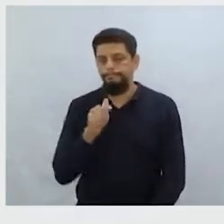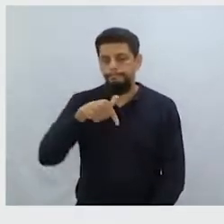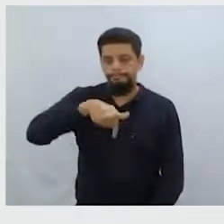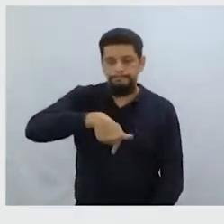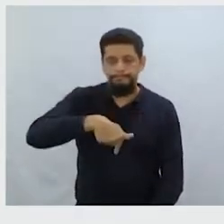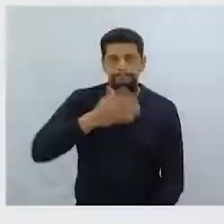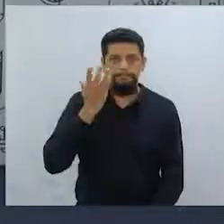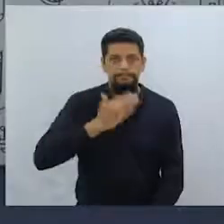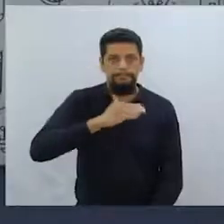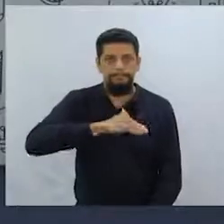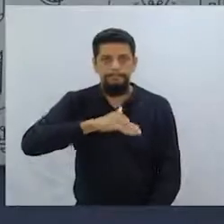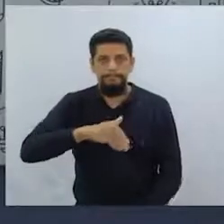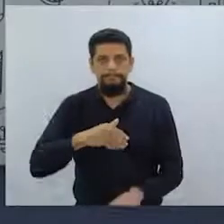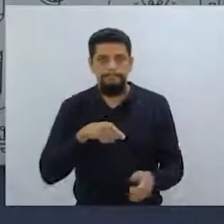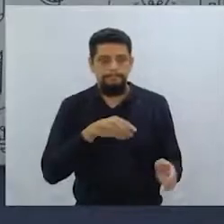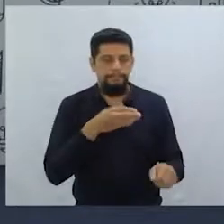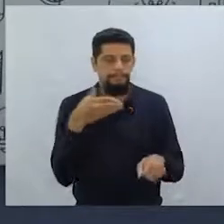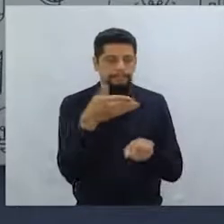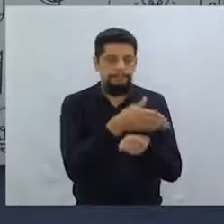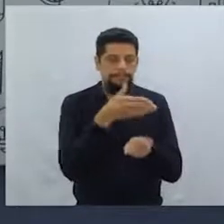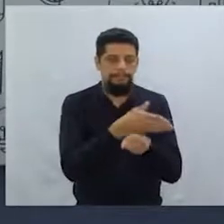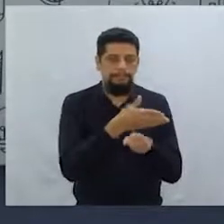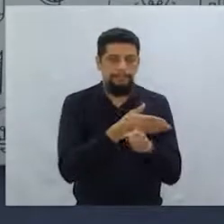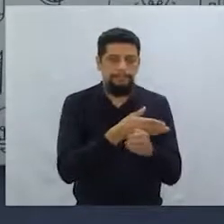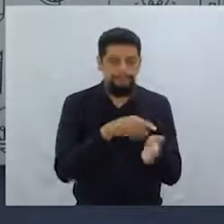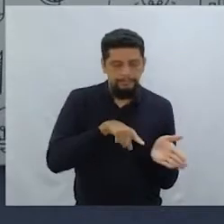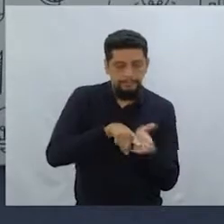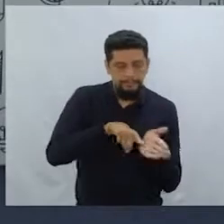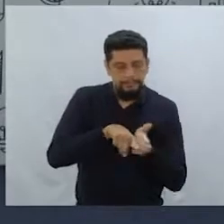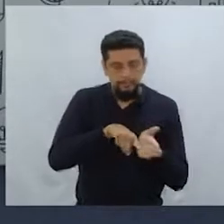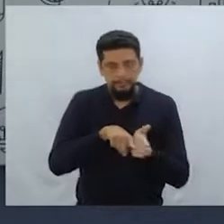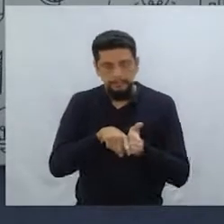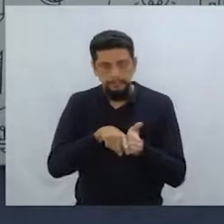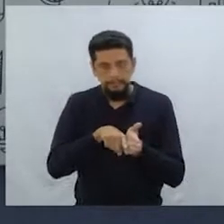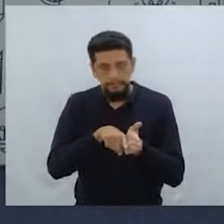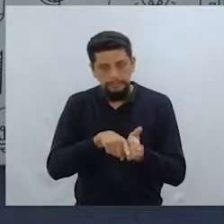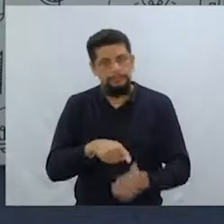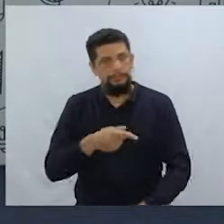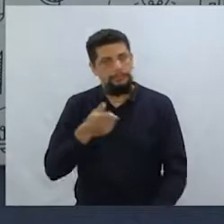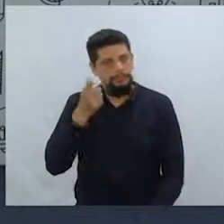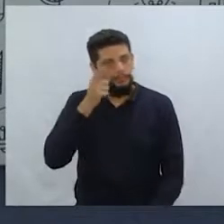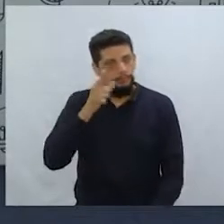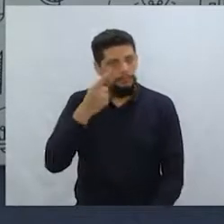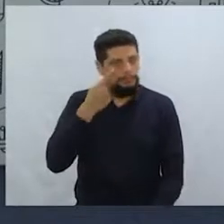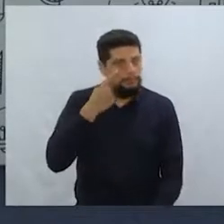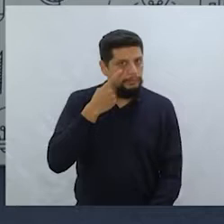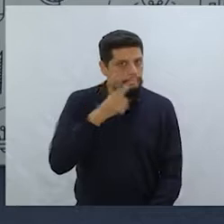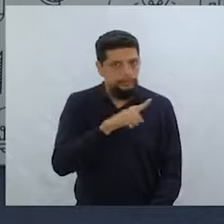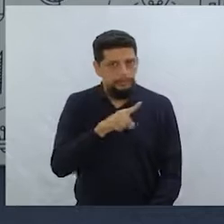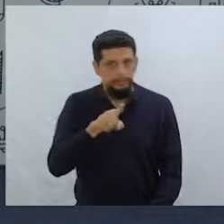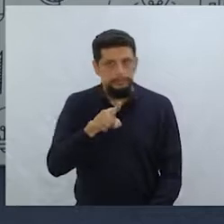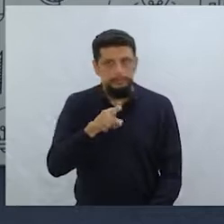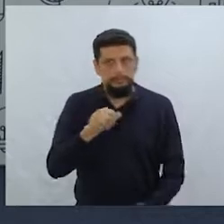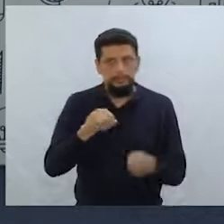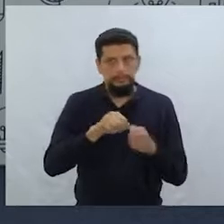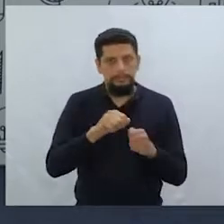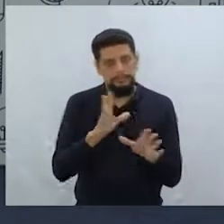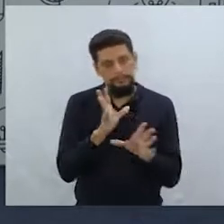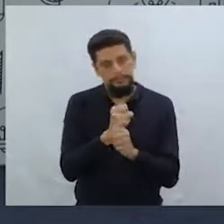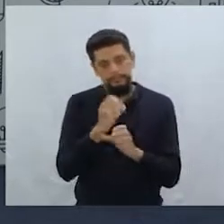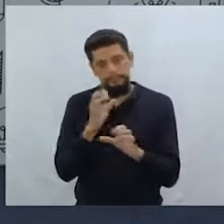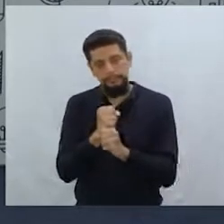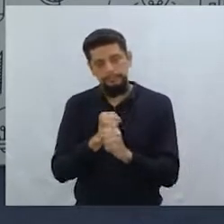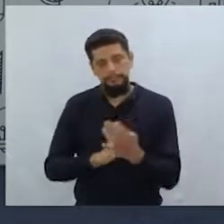Muito bem, 7 crianças participaram da nossa pesquisa. E a gente conseguiu ver isso aqui fazendo